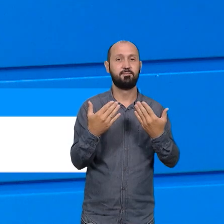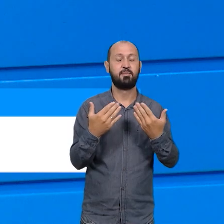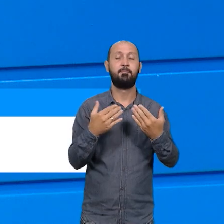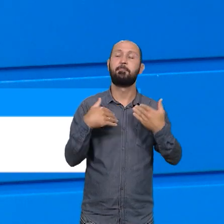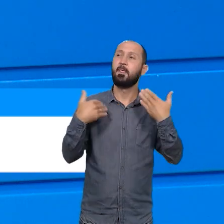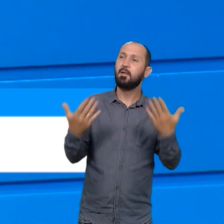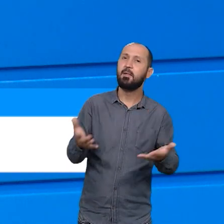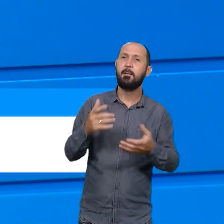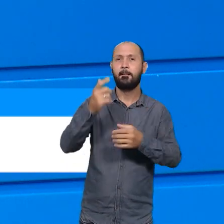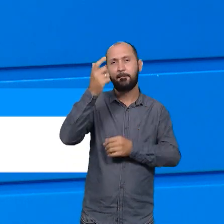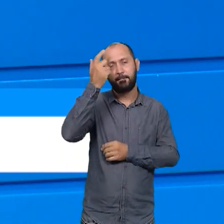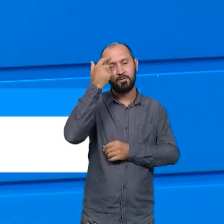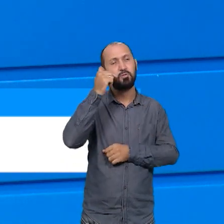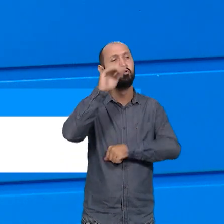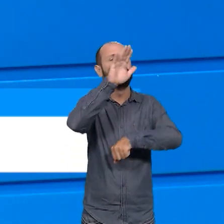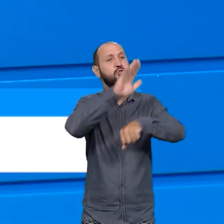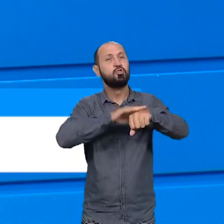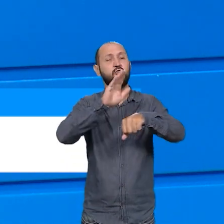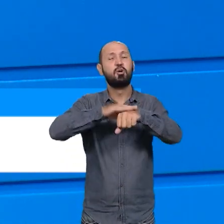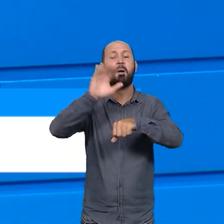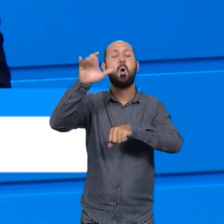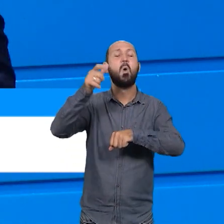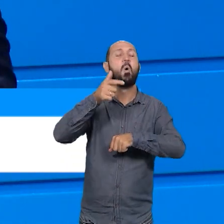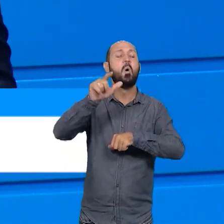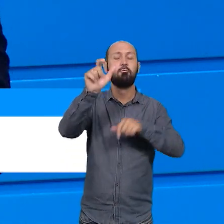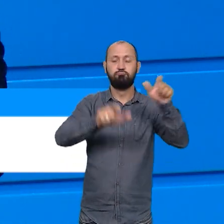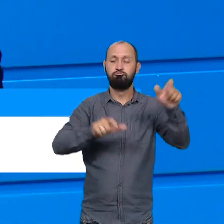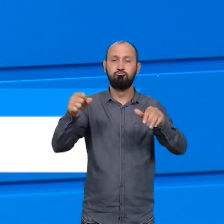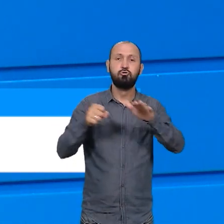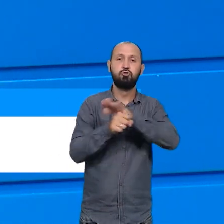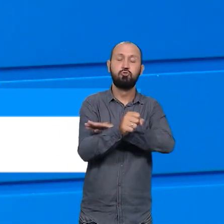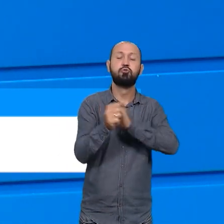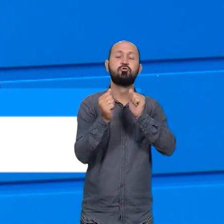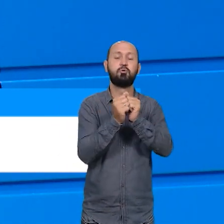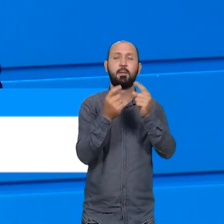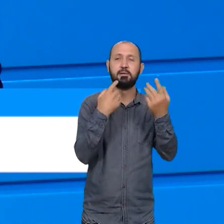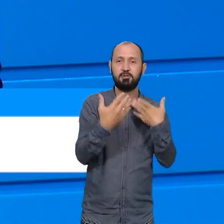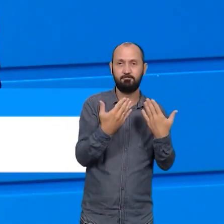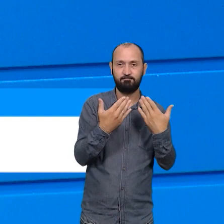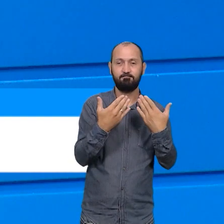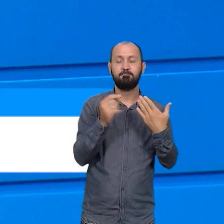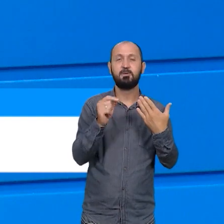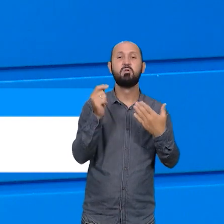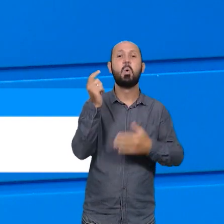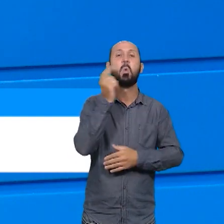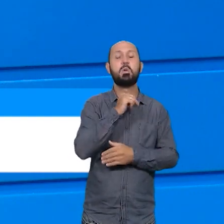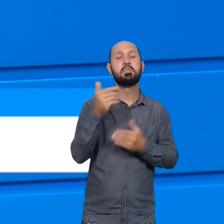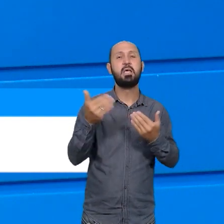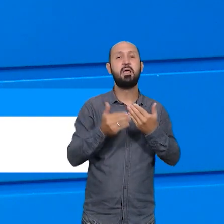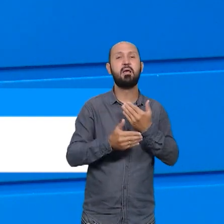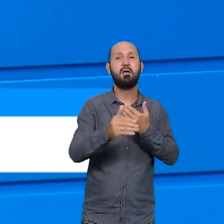isso. E aí, eu acho que nós temos que chamar outros atores para essa mesa, para